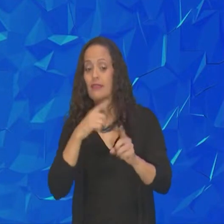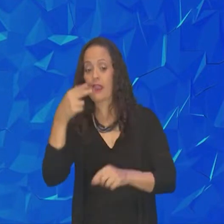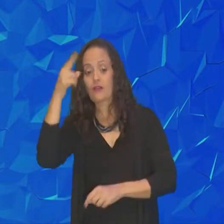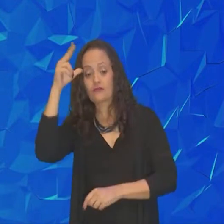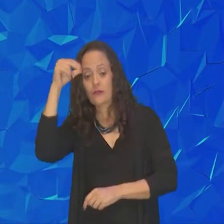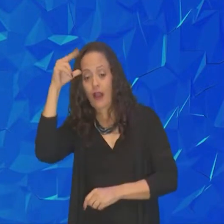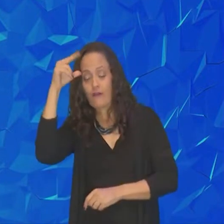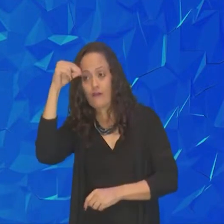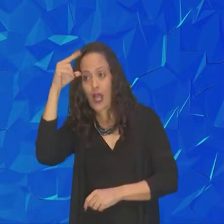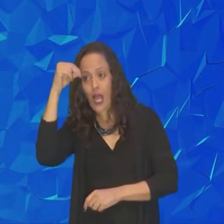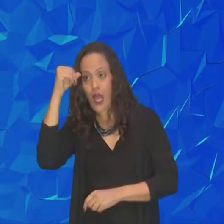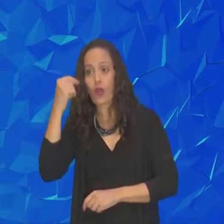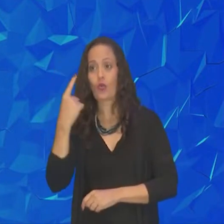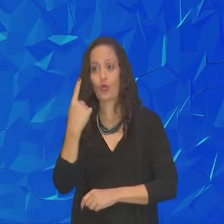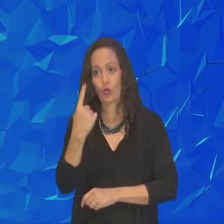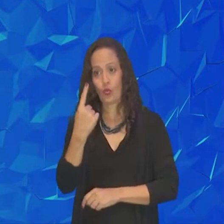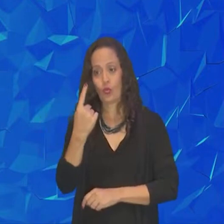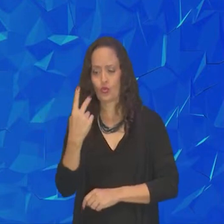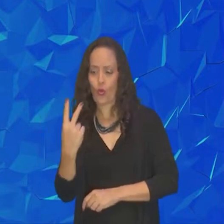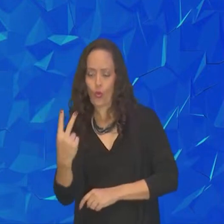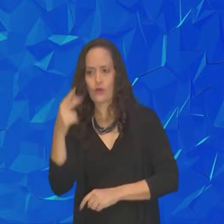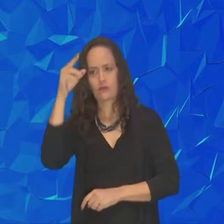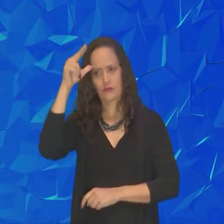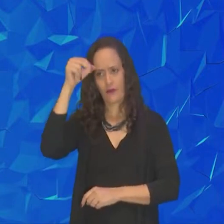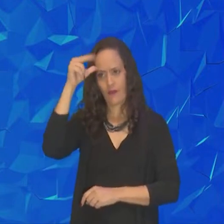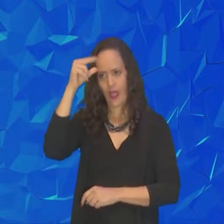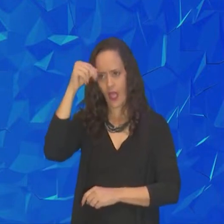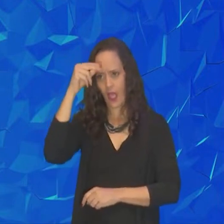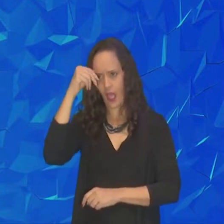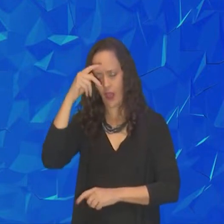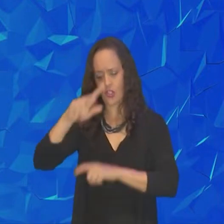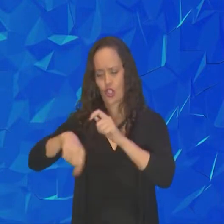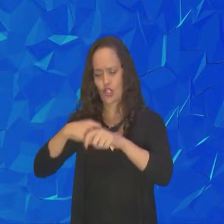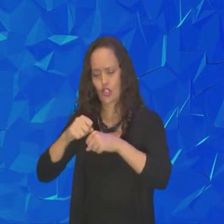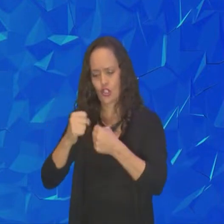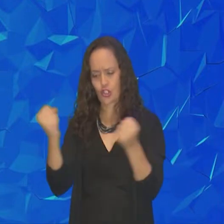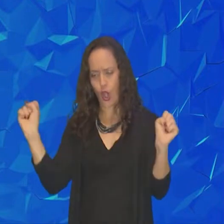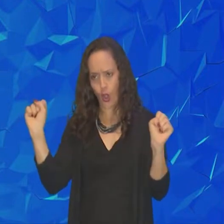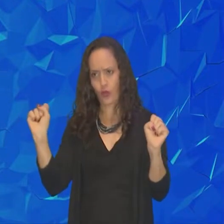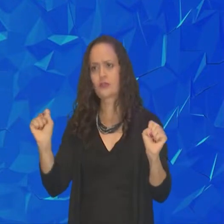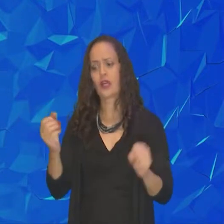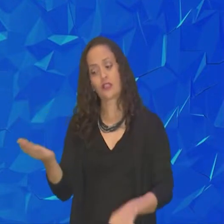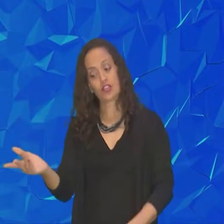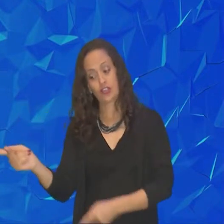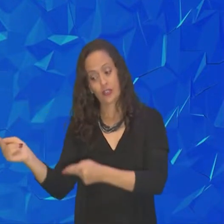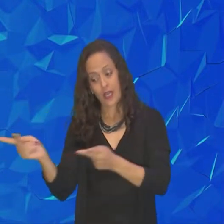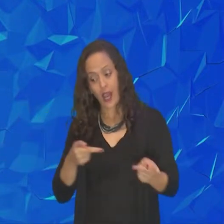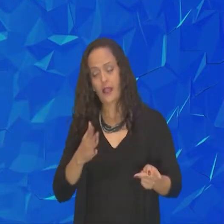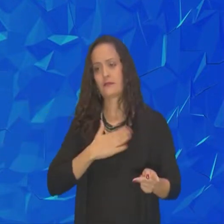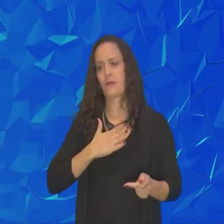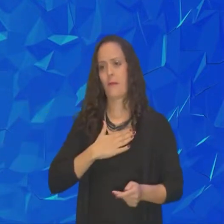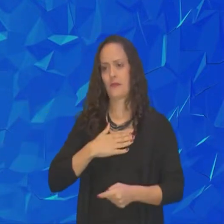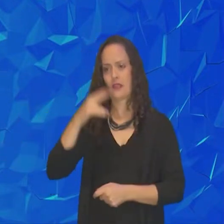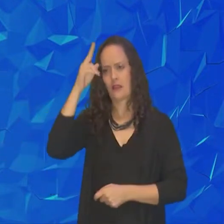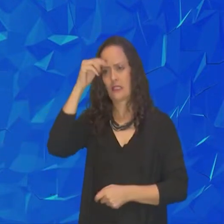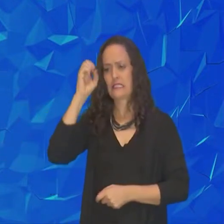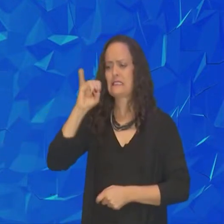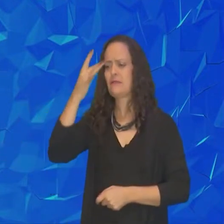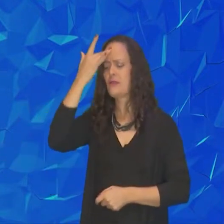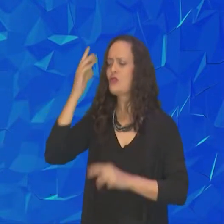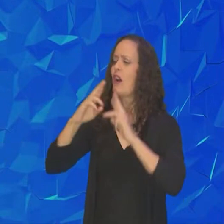jumenta, e com ela um jumentinho. Desprendei-a e trazei-mos. E se alguém vos disser alguma